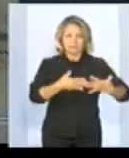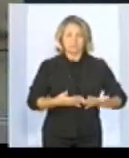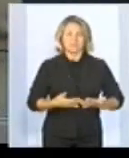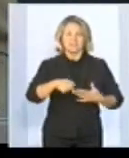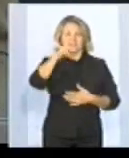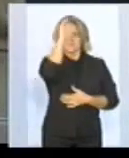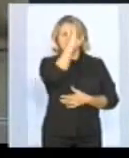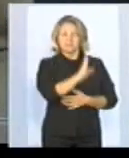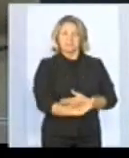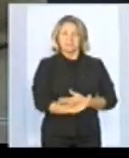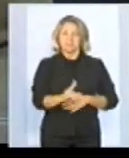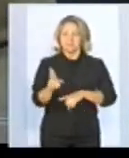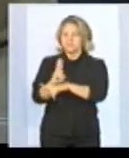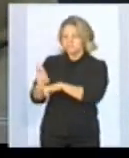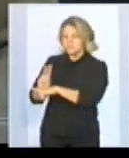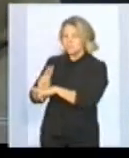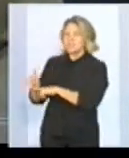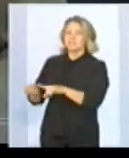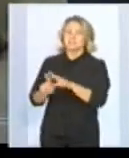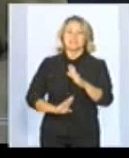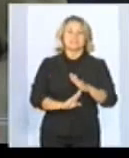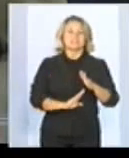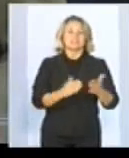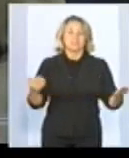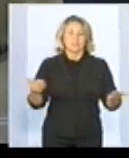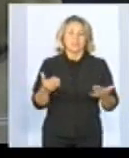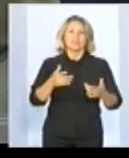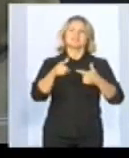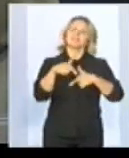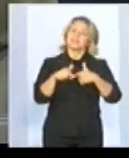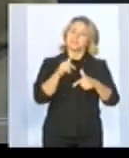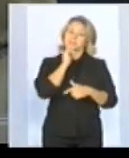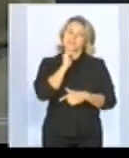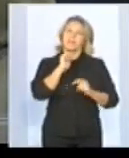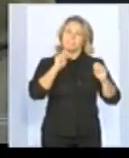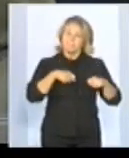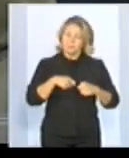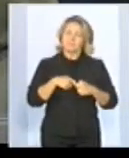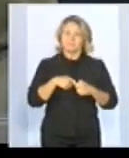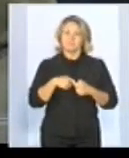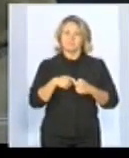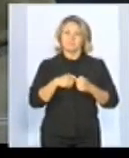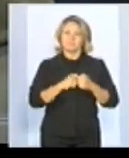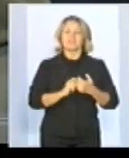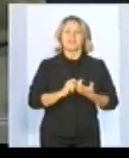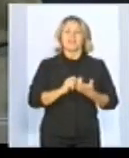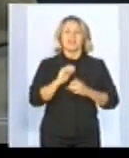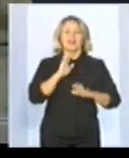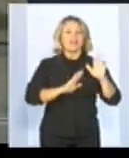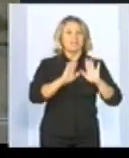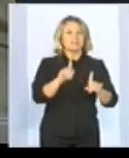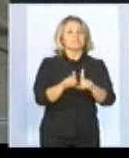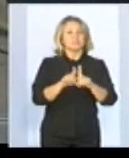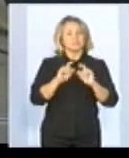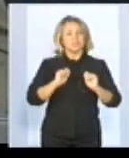brasileiras e a restrição à verticalização, elas trabalham no sentido de que, sim, a regulação pode incentivar a concorrência ao invés de substituir. Eu vou